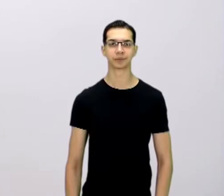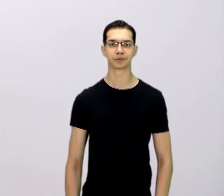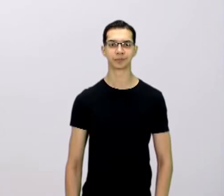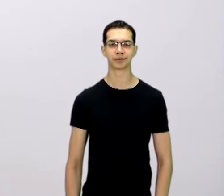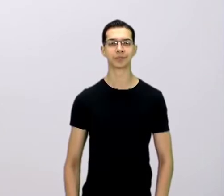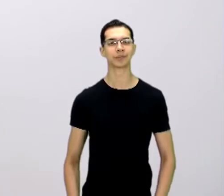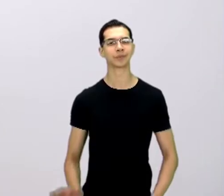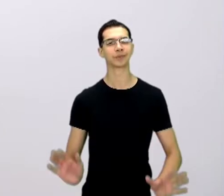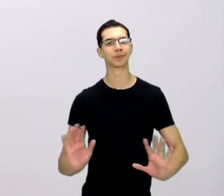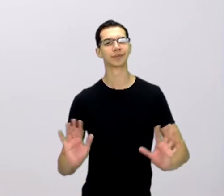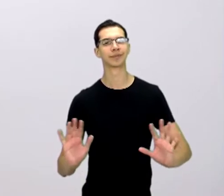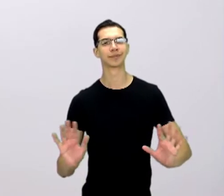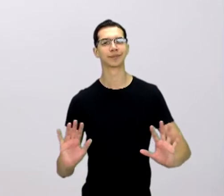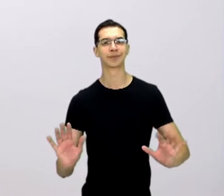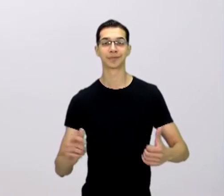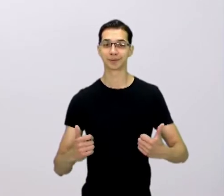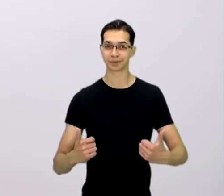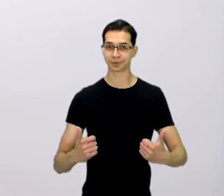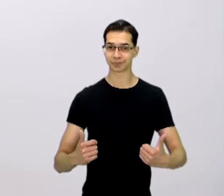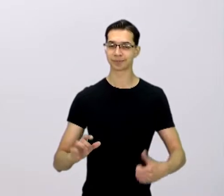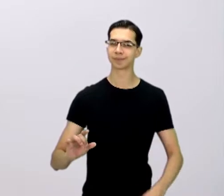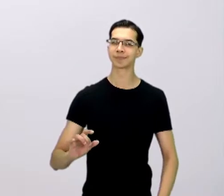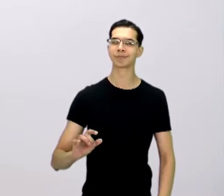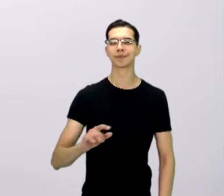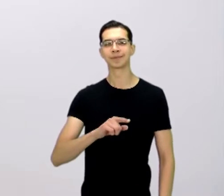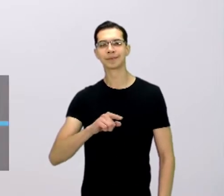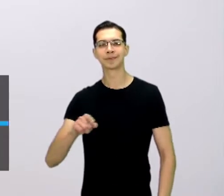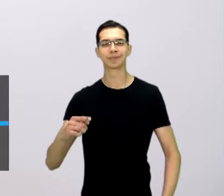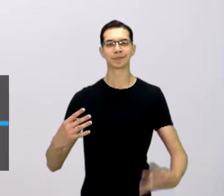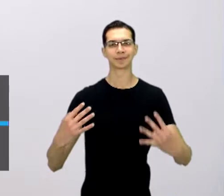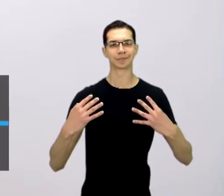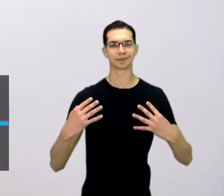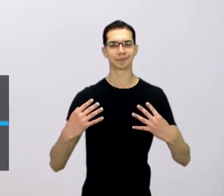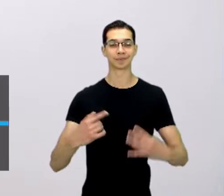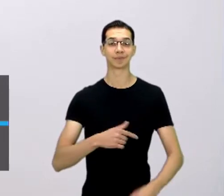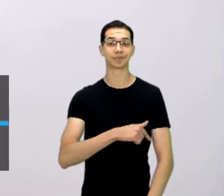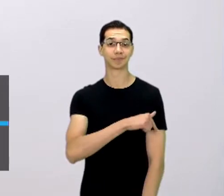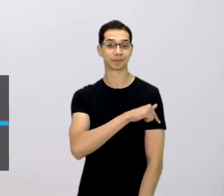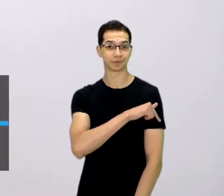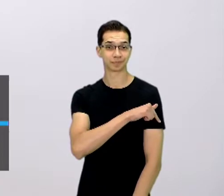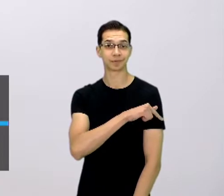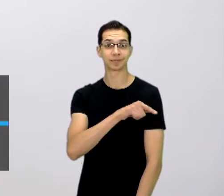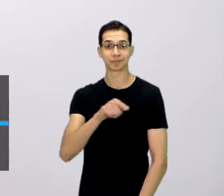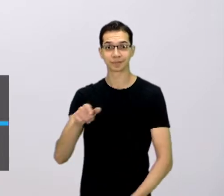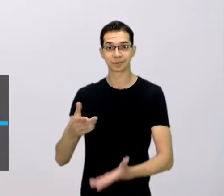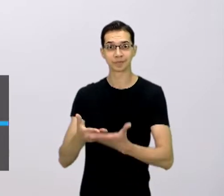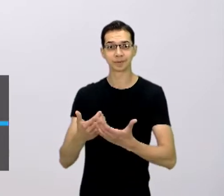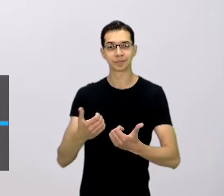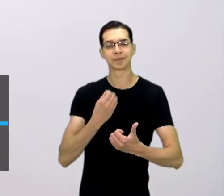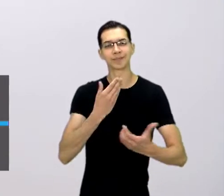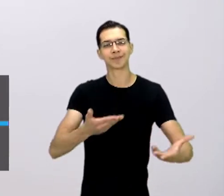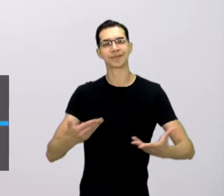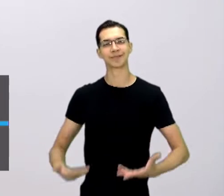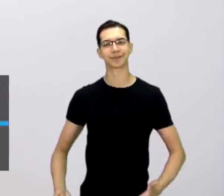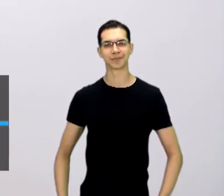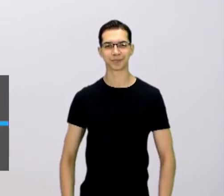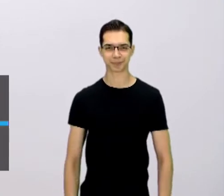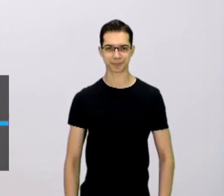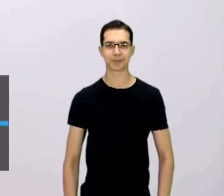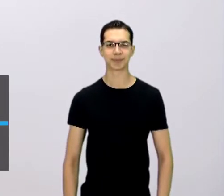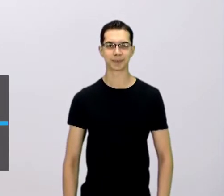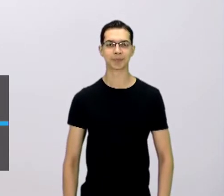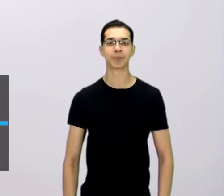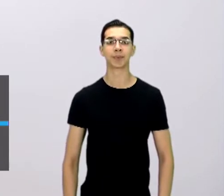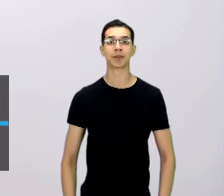Olá, alunos, olá, estudantes, pessoal aí do 7º ano. Olha só, sejam todos muito bem-vindos